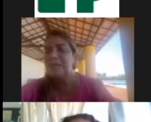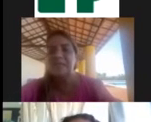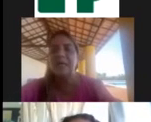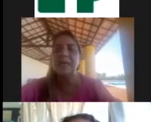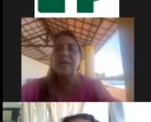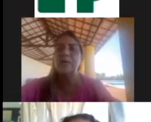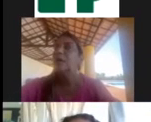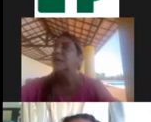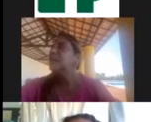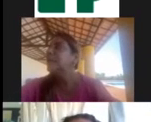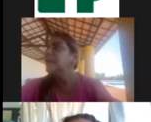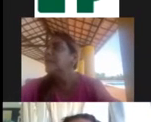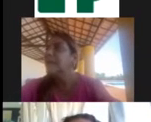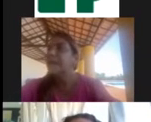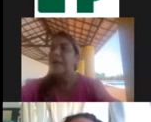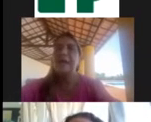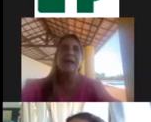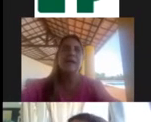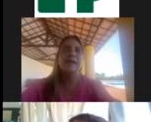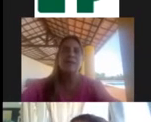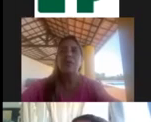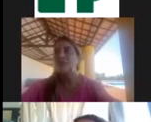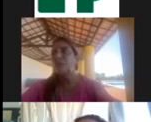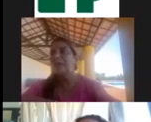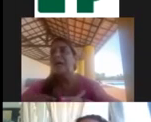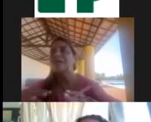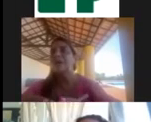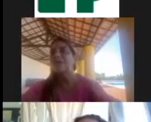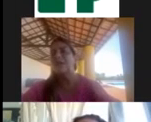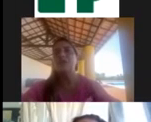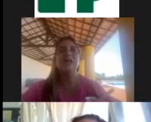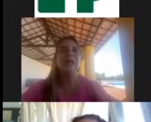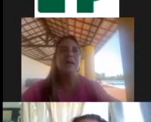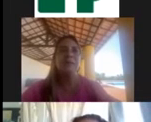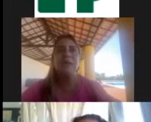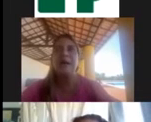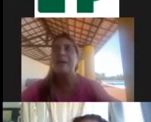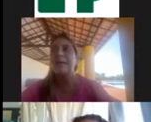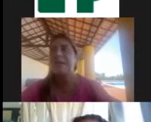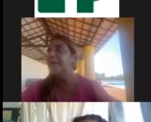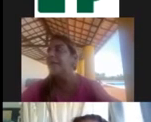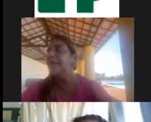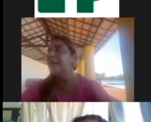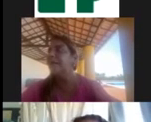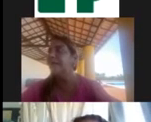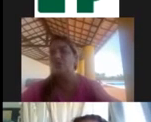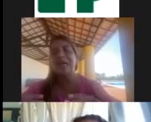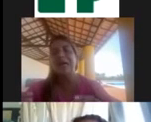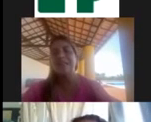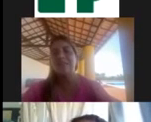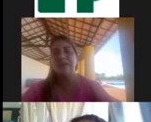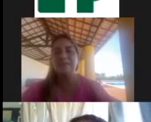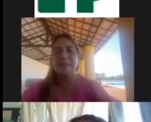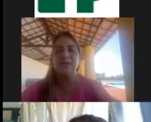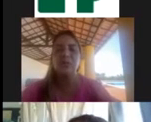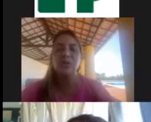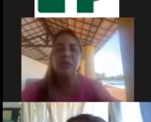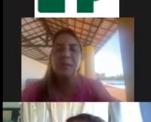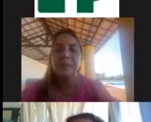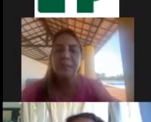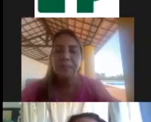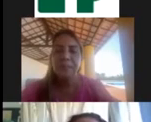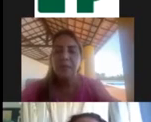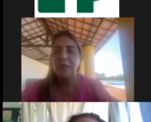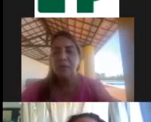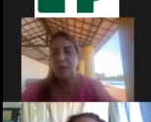compromisso de mediação, né? Foi estruturada uma dinâmica para que entidades que fazem parte do